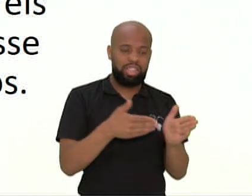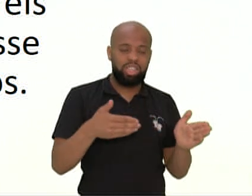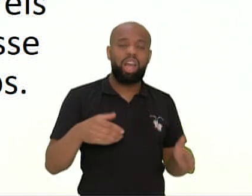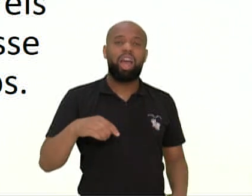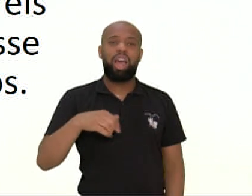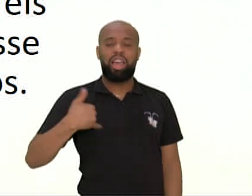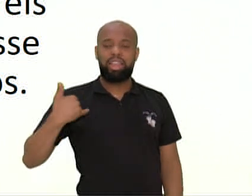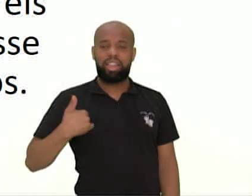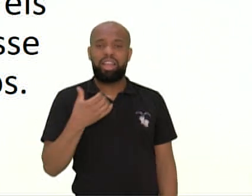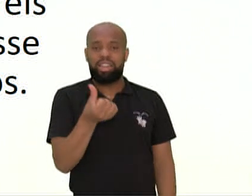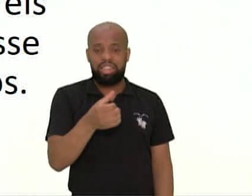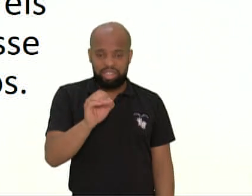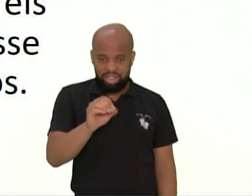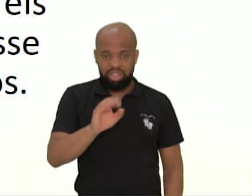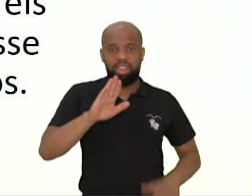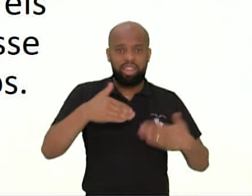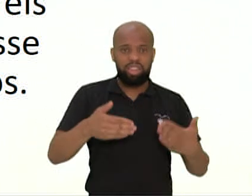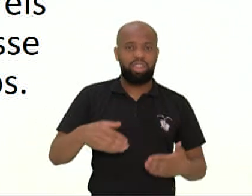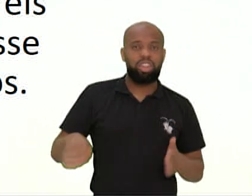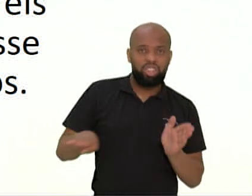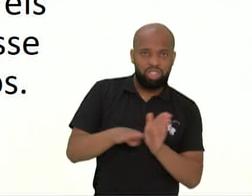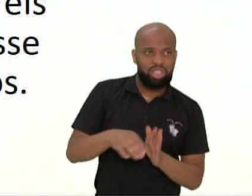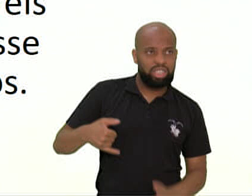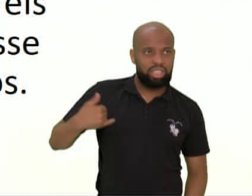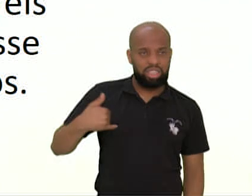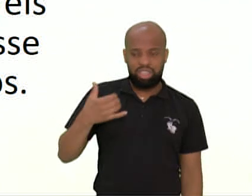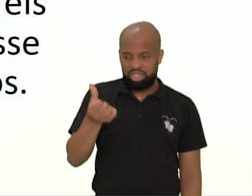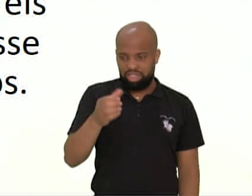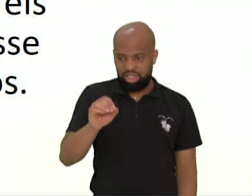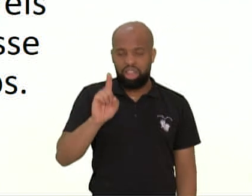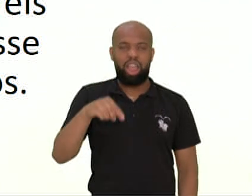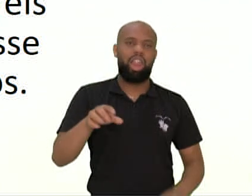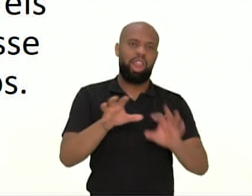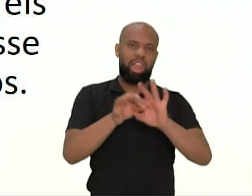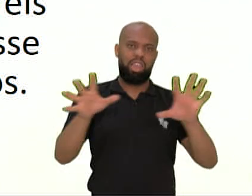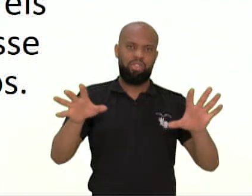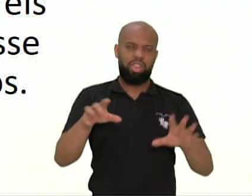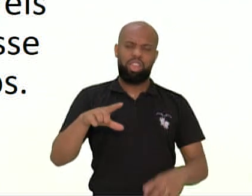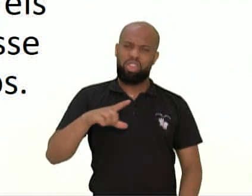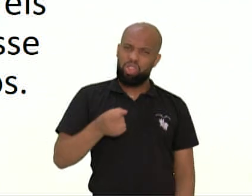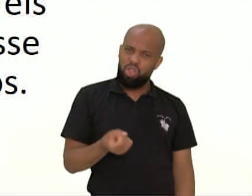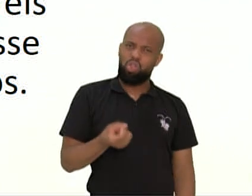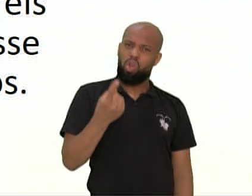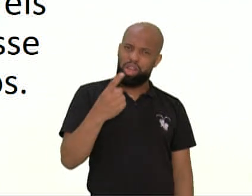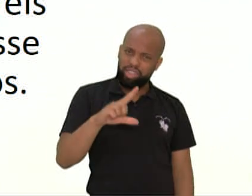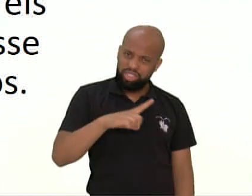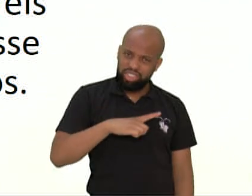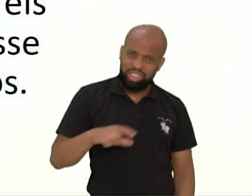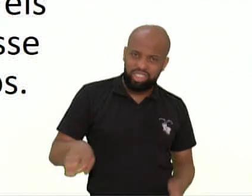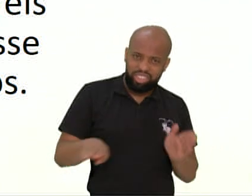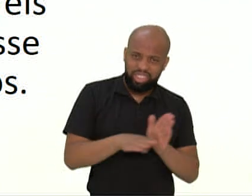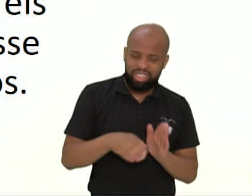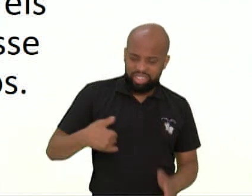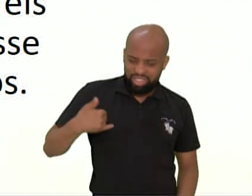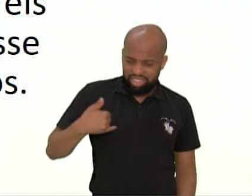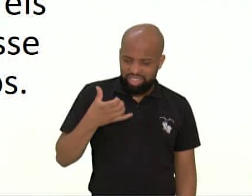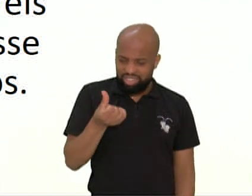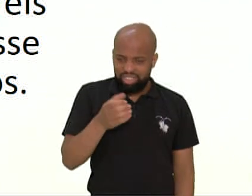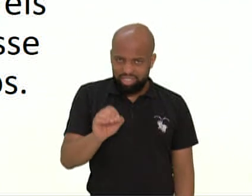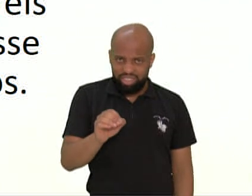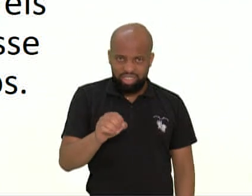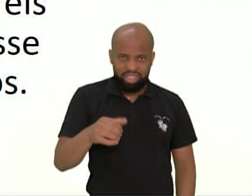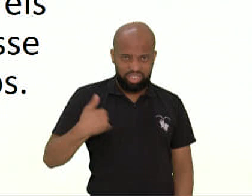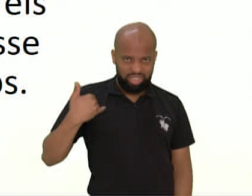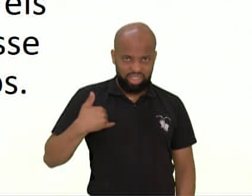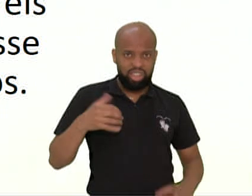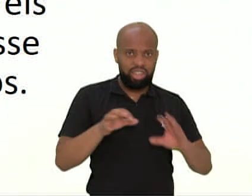60 anos de idade. Olha a idade que você precisava chegar para poder ser libertado. E não era tão fácil assim. Depois que você chegasse aos 60